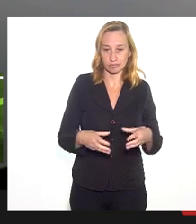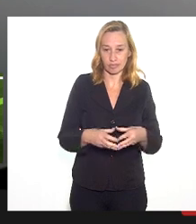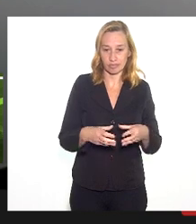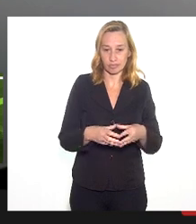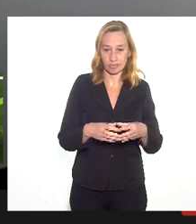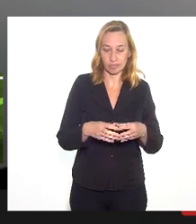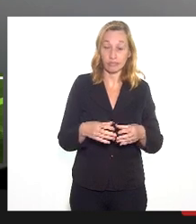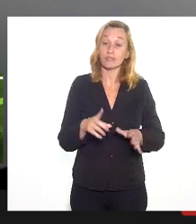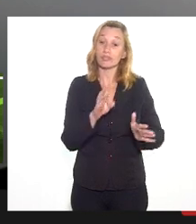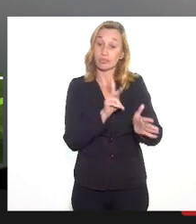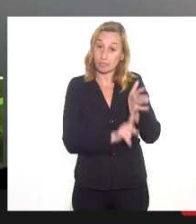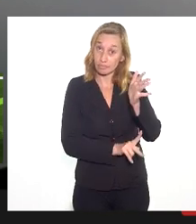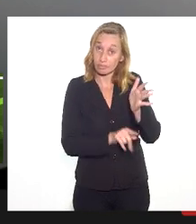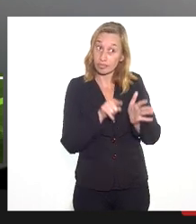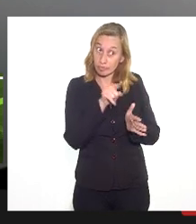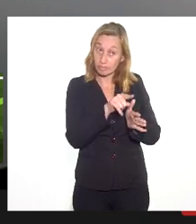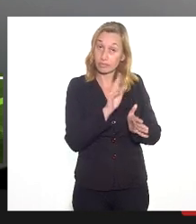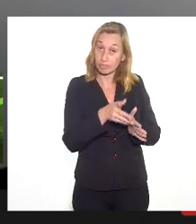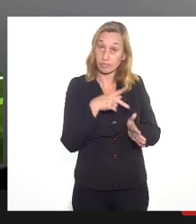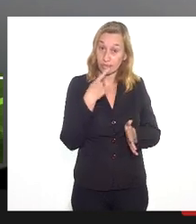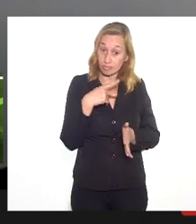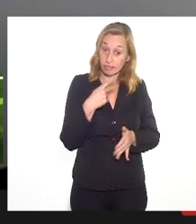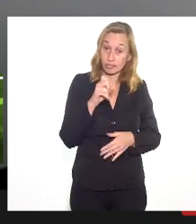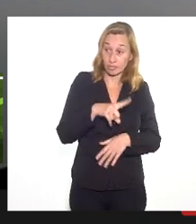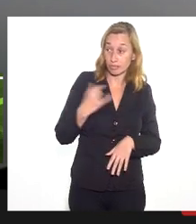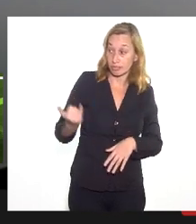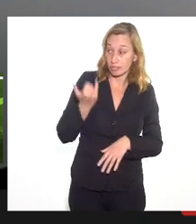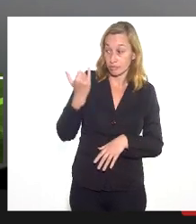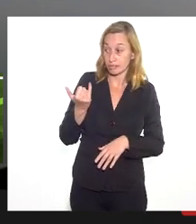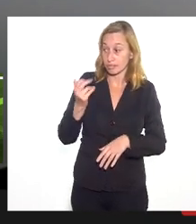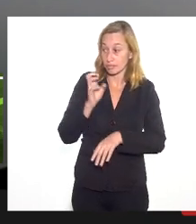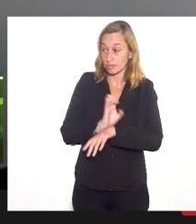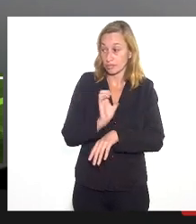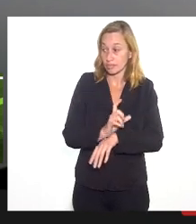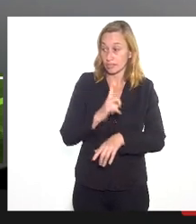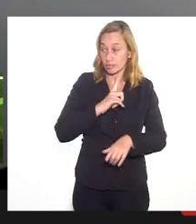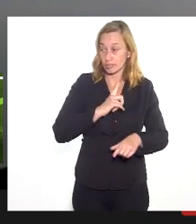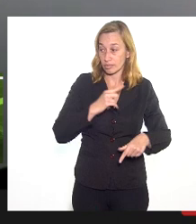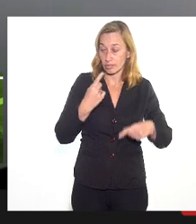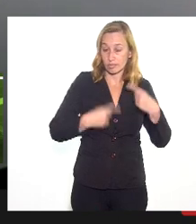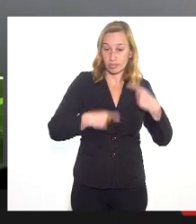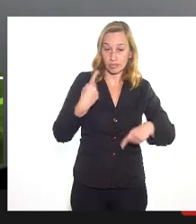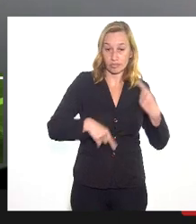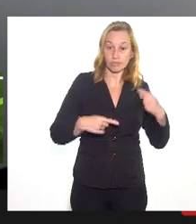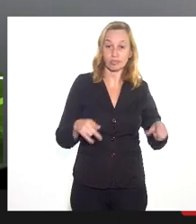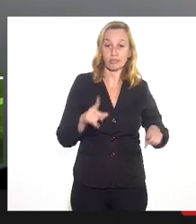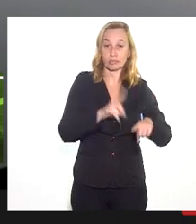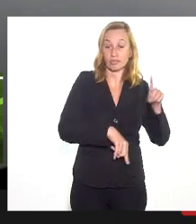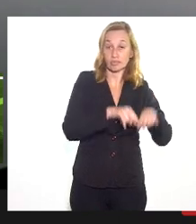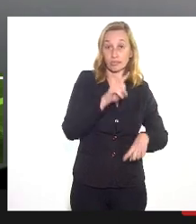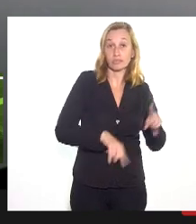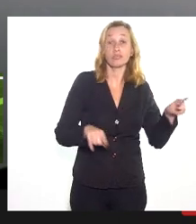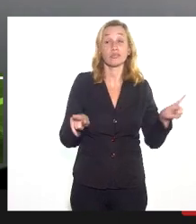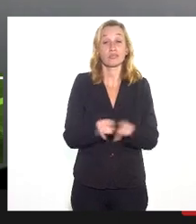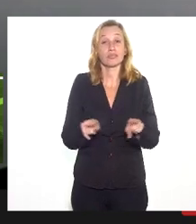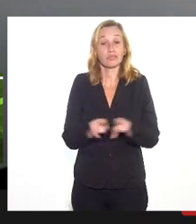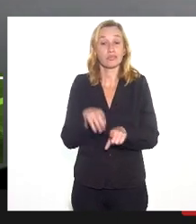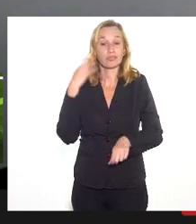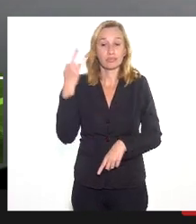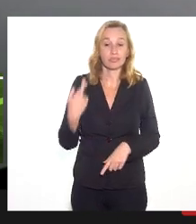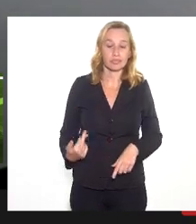de projetos como esses que eu mencionei, é muito importante que o Estado tenha uma política de compras desses produtos, mas, ao mesmo tempo,